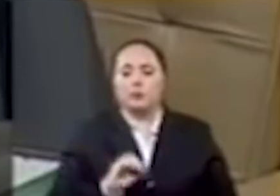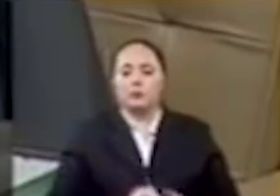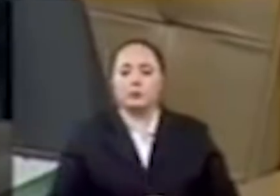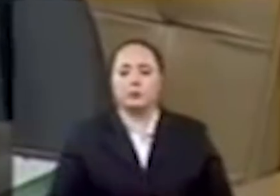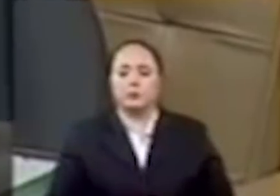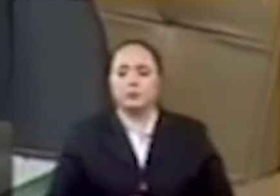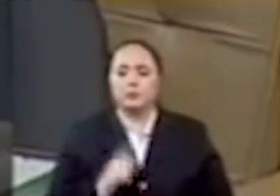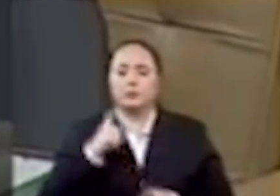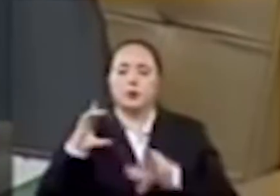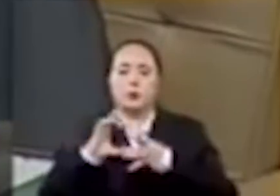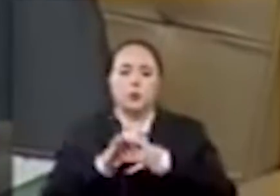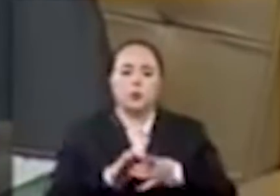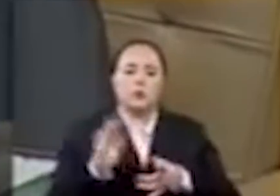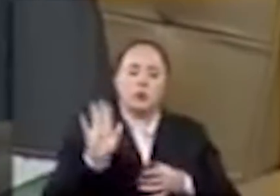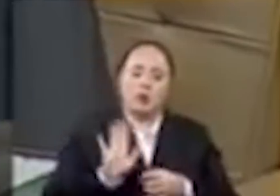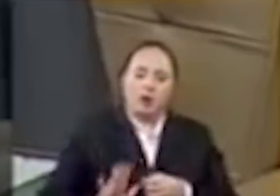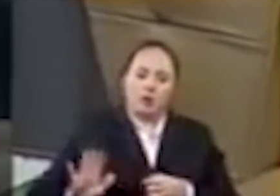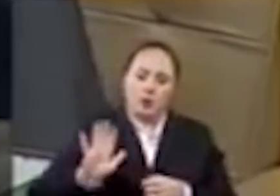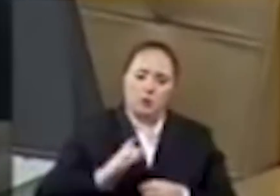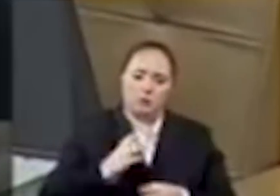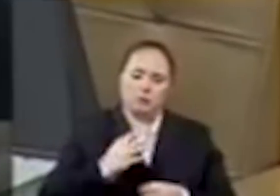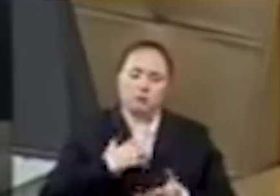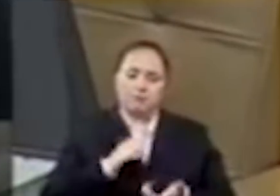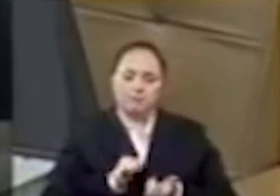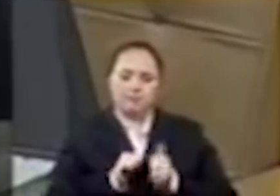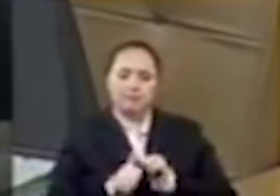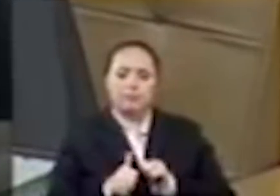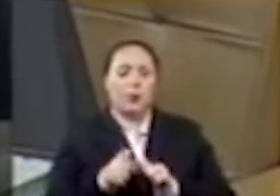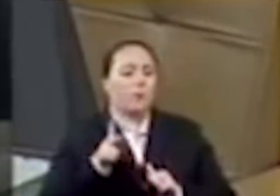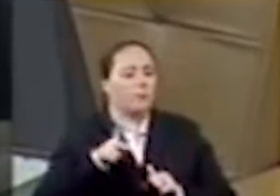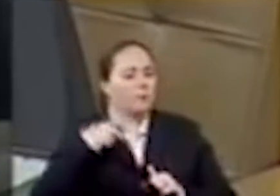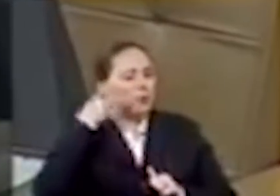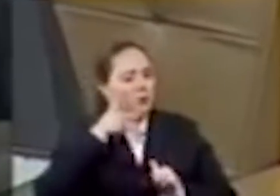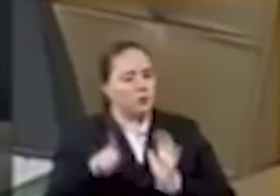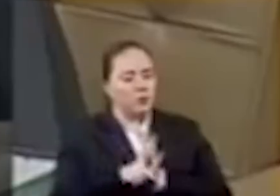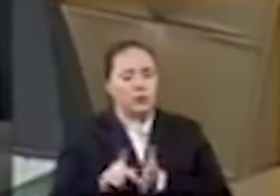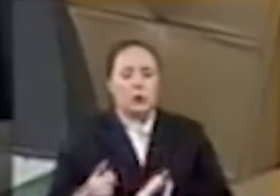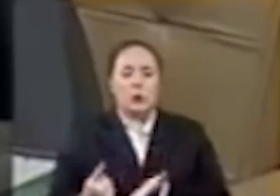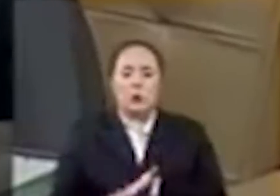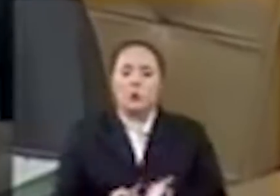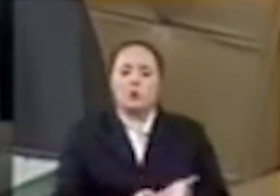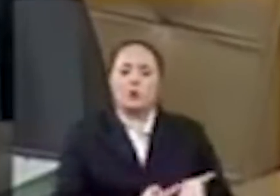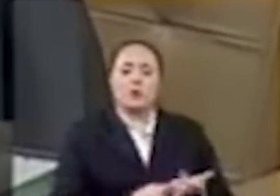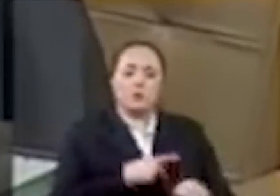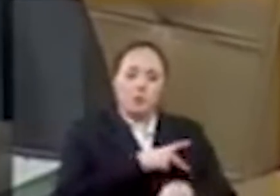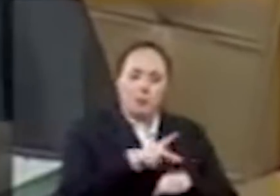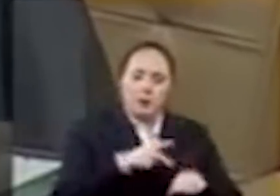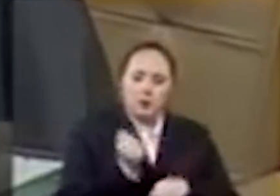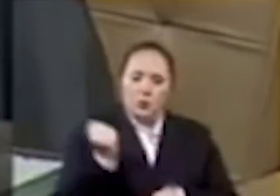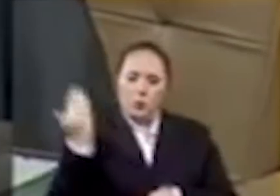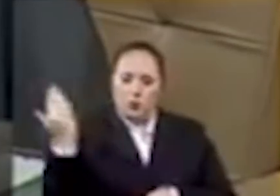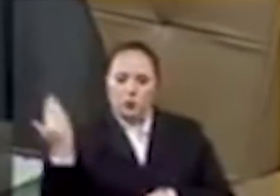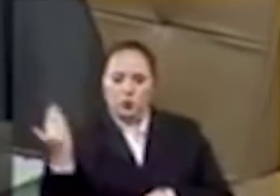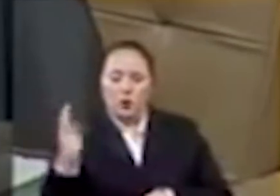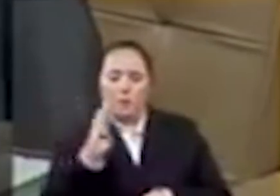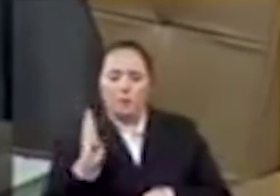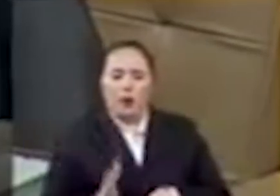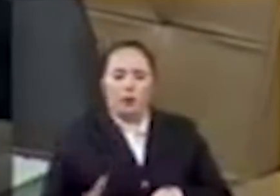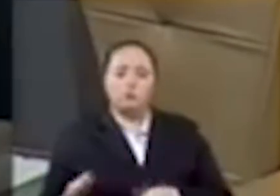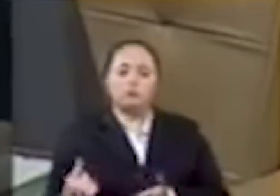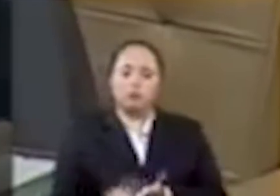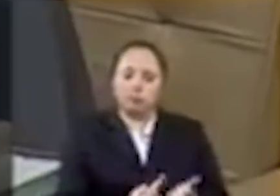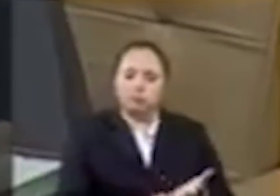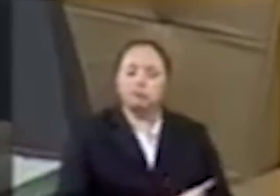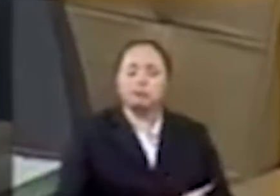contexto nacional, de forma adequada, políticas advindas de compromissos internacionais pelo Brasil. Assim,